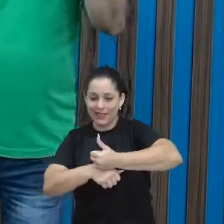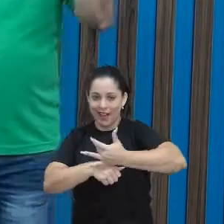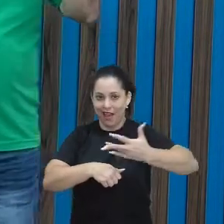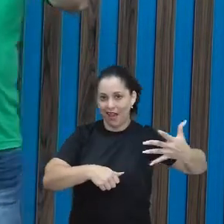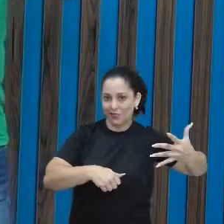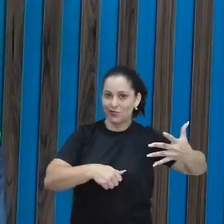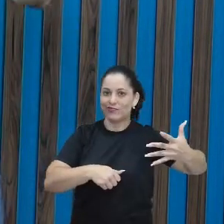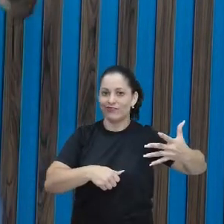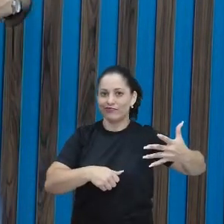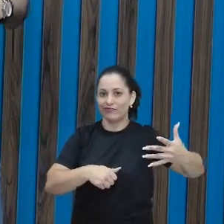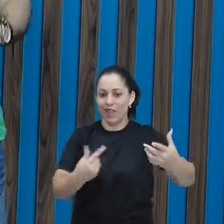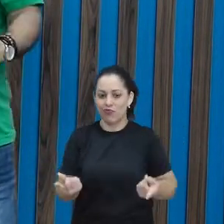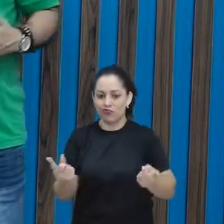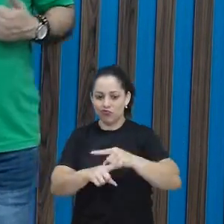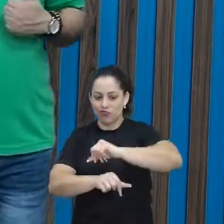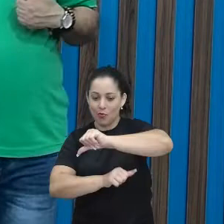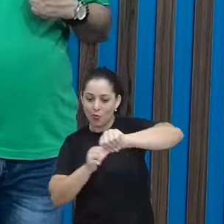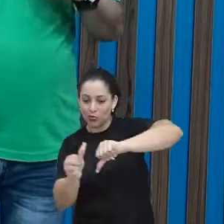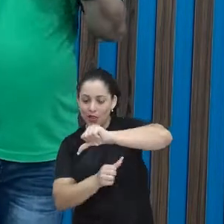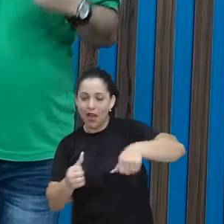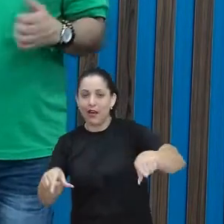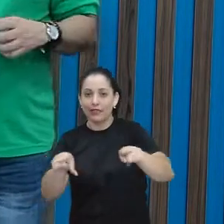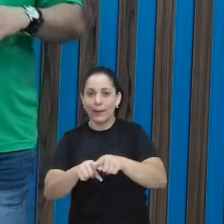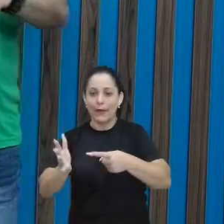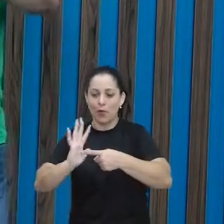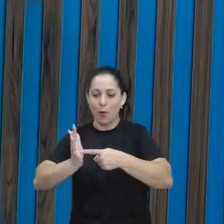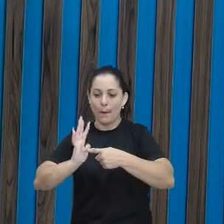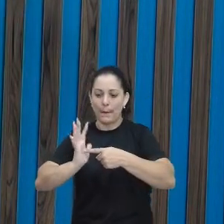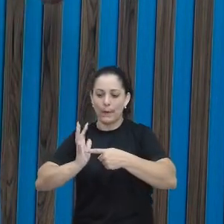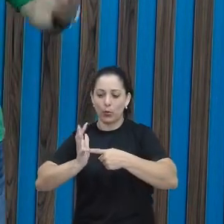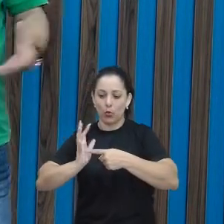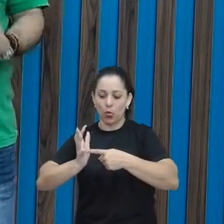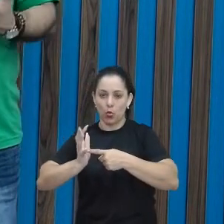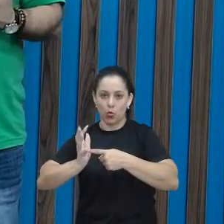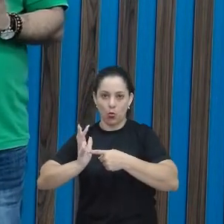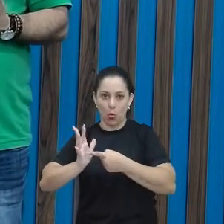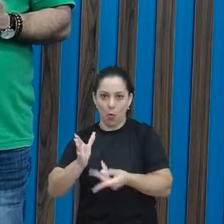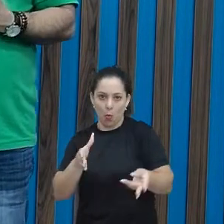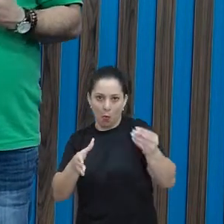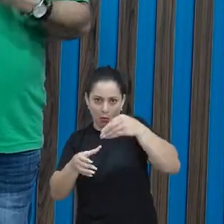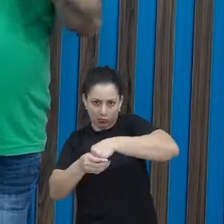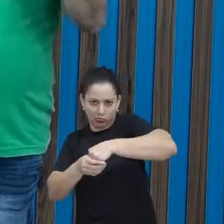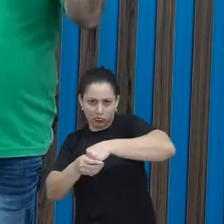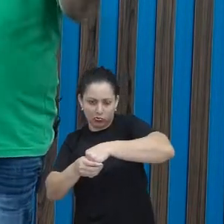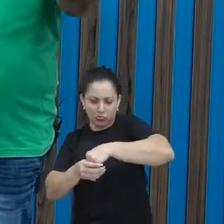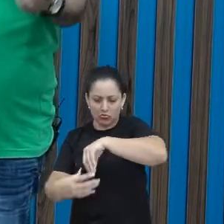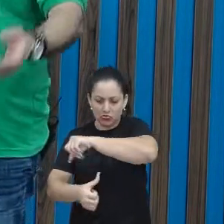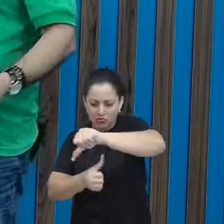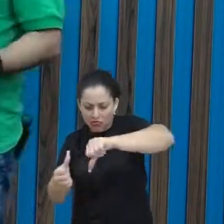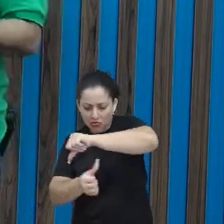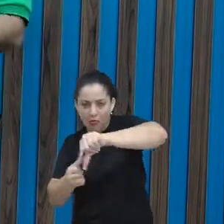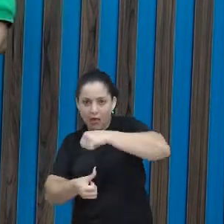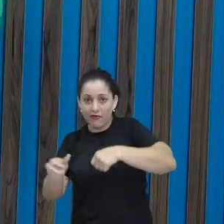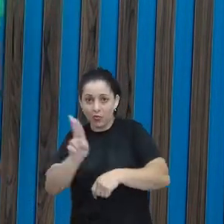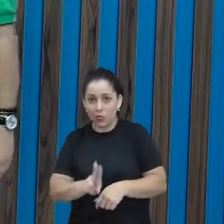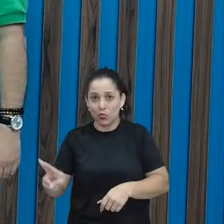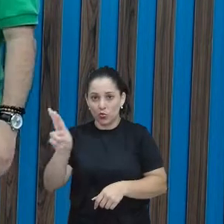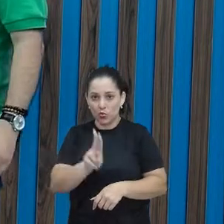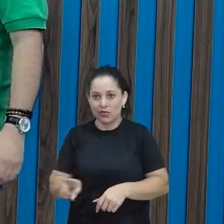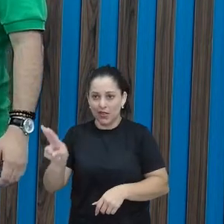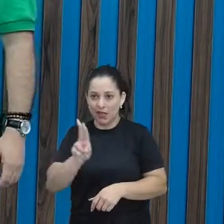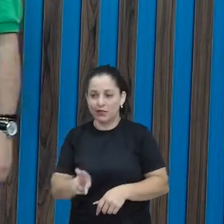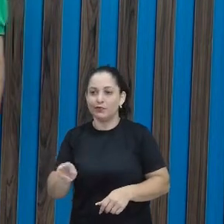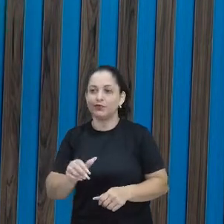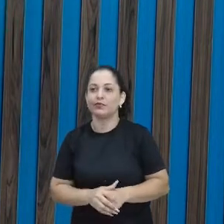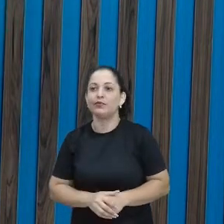do chamado motor de explosão, né? Ou motor de combustão interna, né? Então, que vai ser utilizado, por